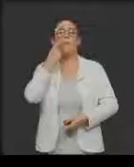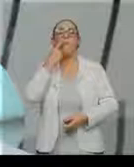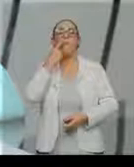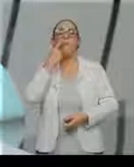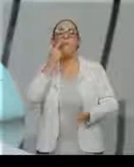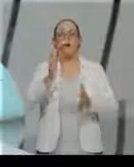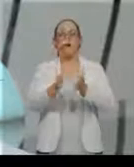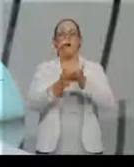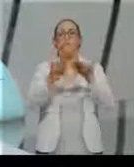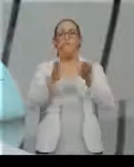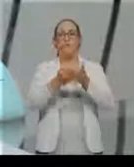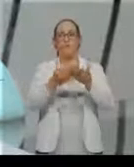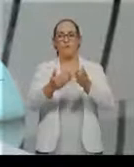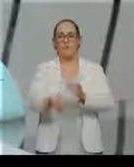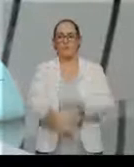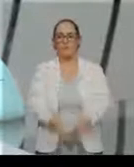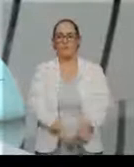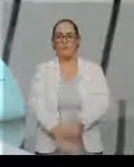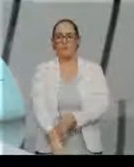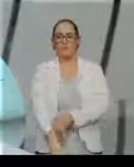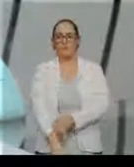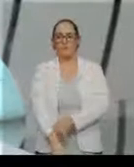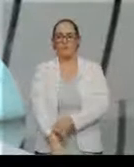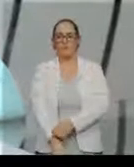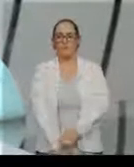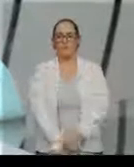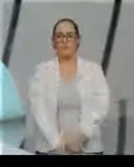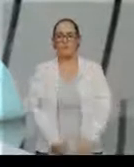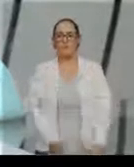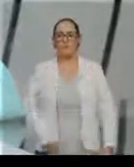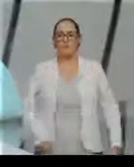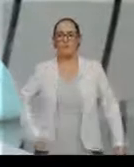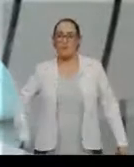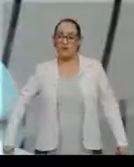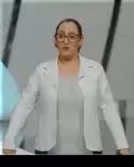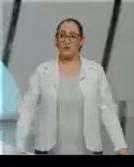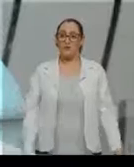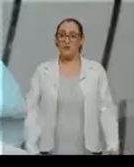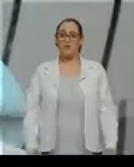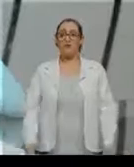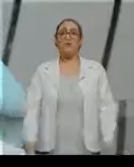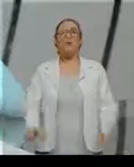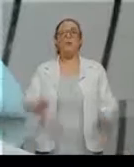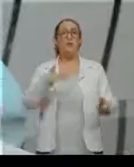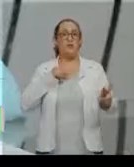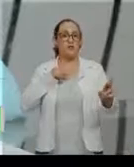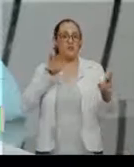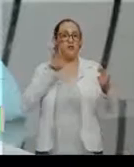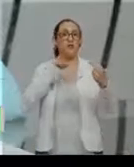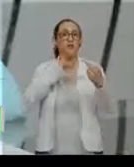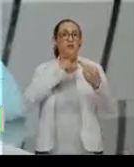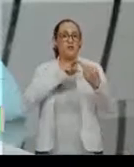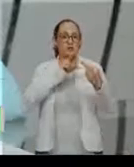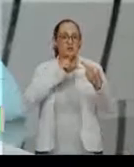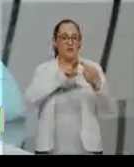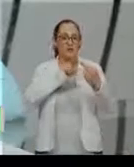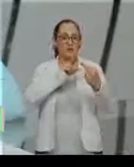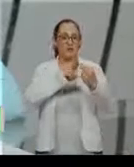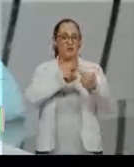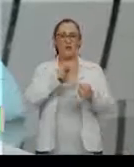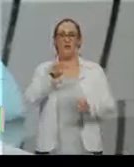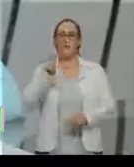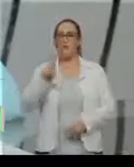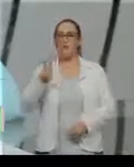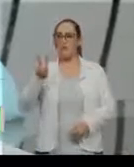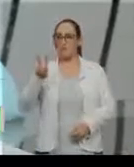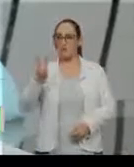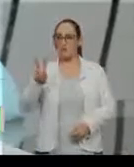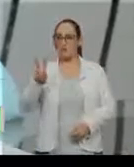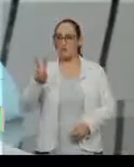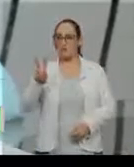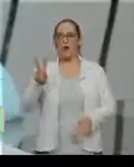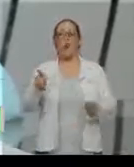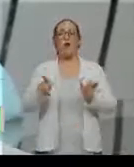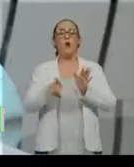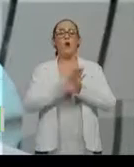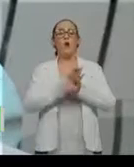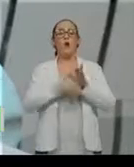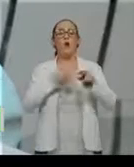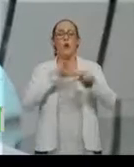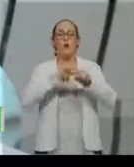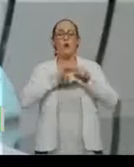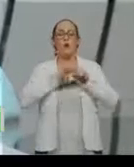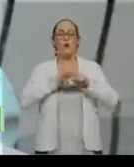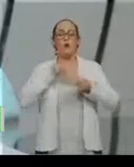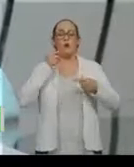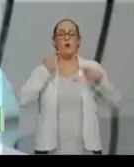pobres? Então, Dani, a gente faz uma referência muito grande a Vargas por causa, né, da sua política